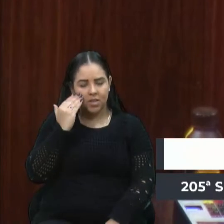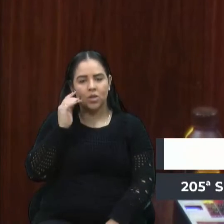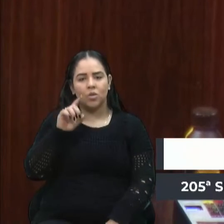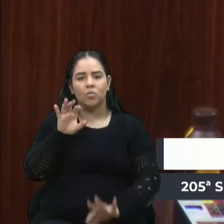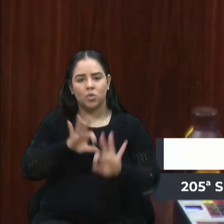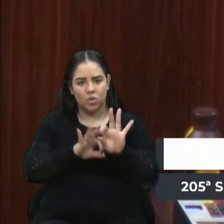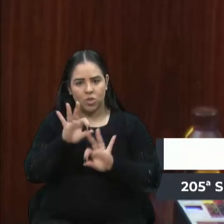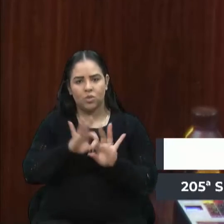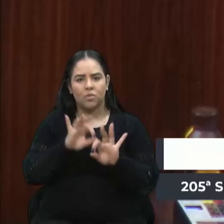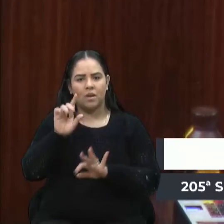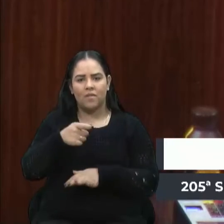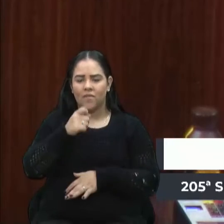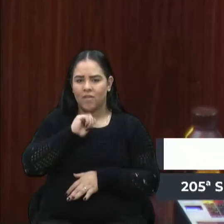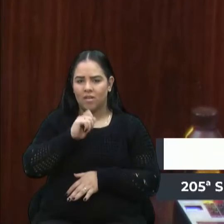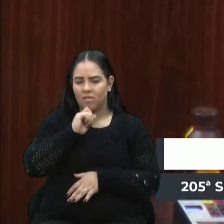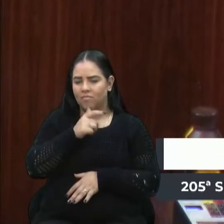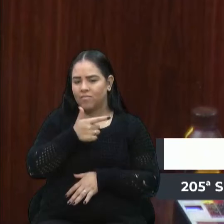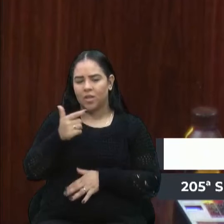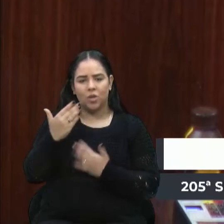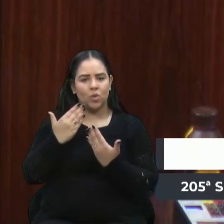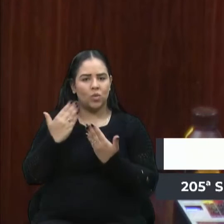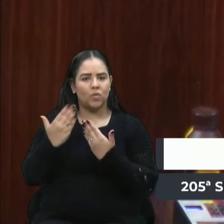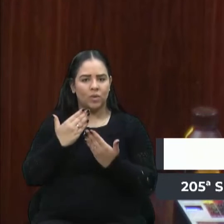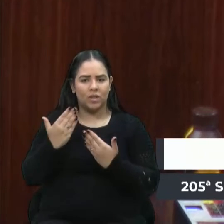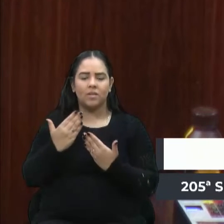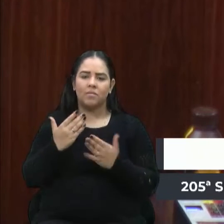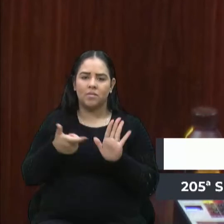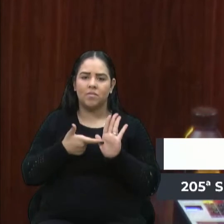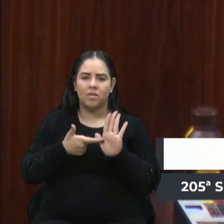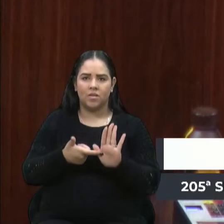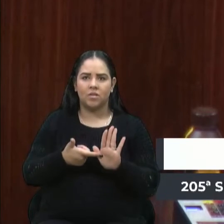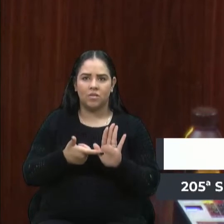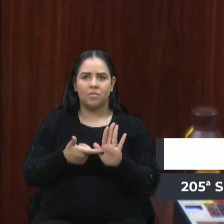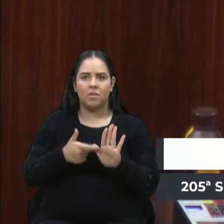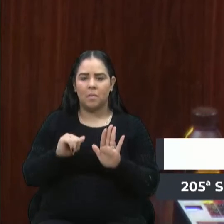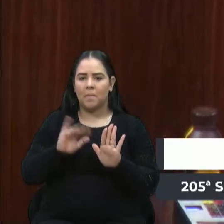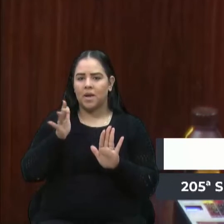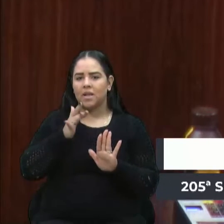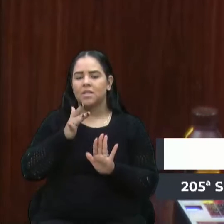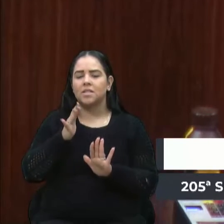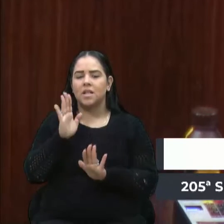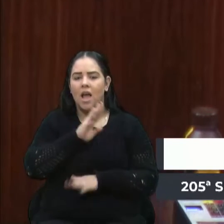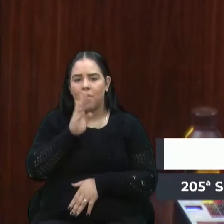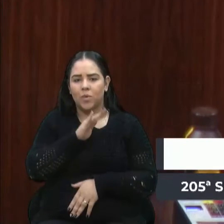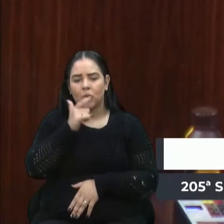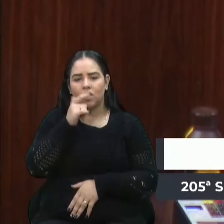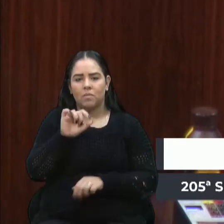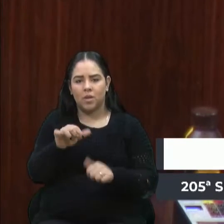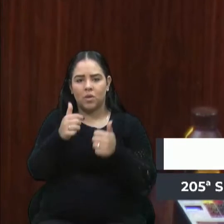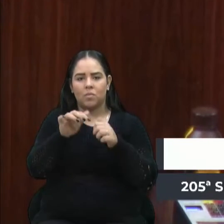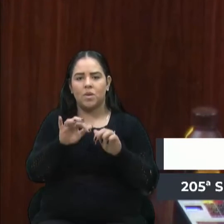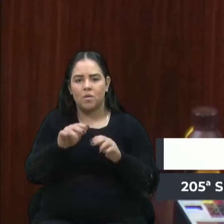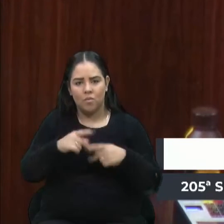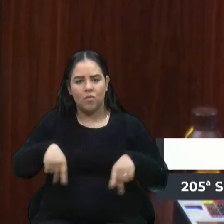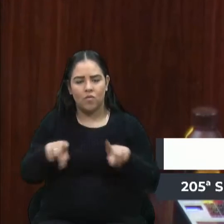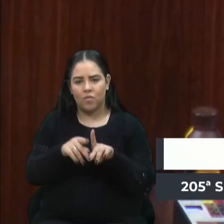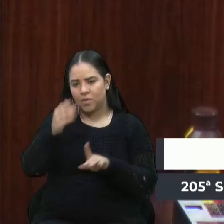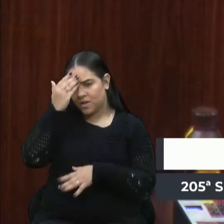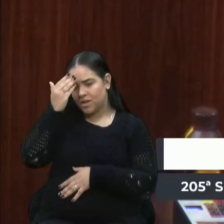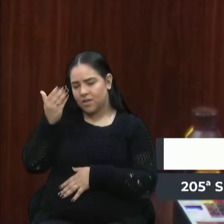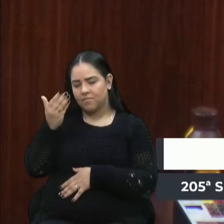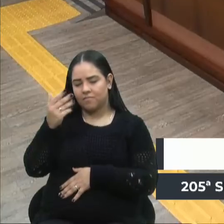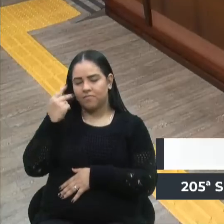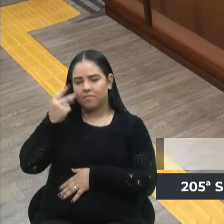era um projeto antigo e, sem sombra de dúvidas, foi apresentado da forma mais rápida para ser melhor para a população. Muito obrigada pela